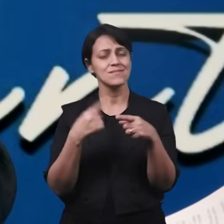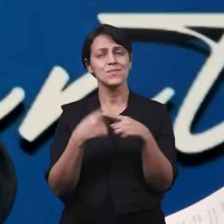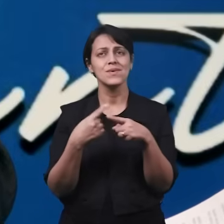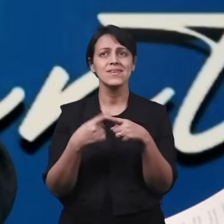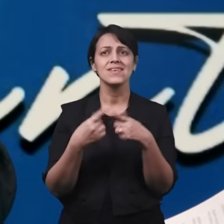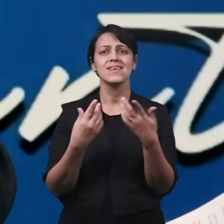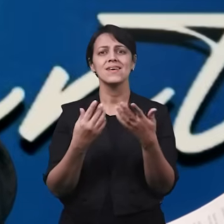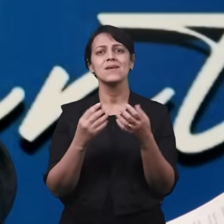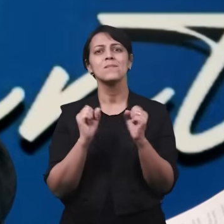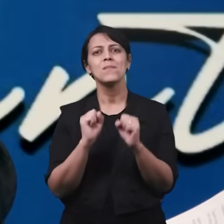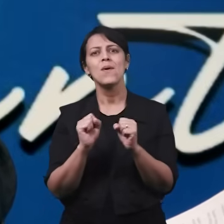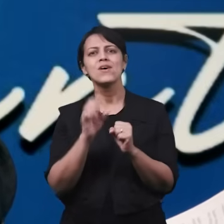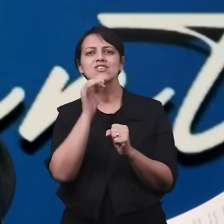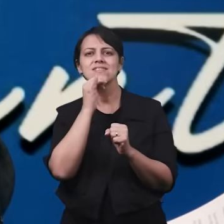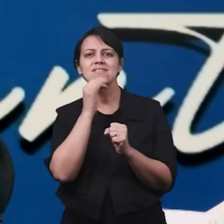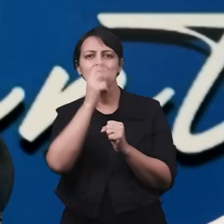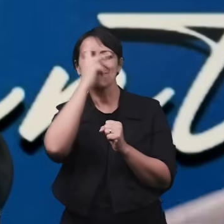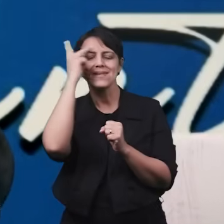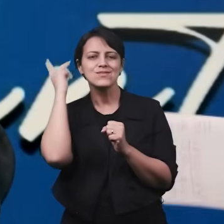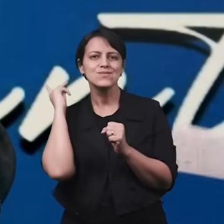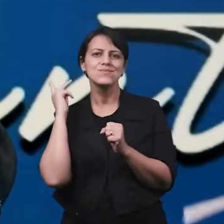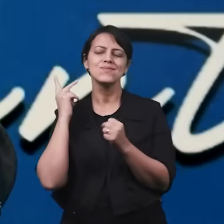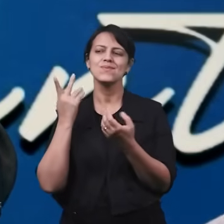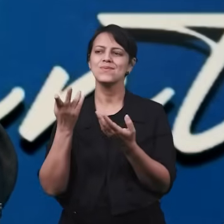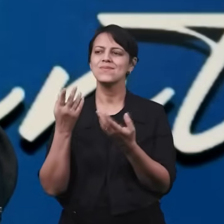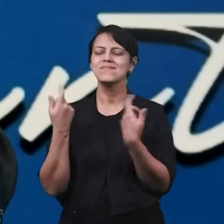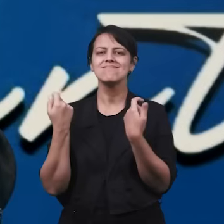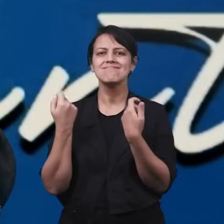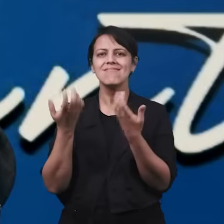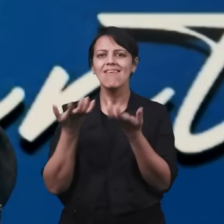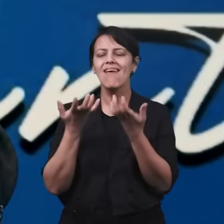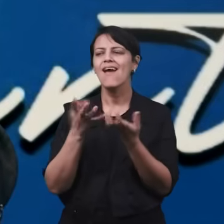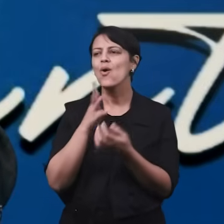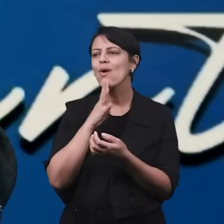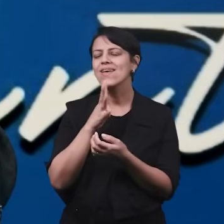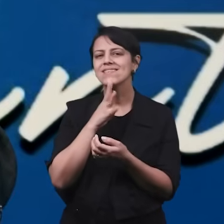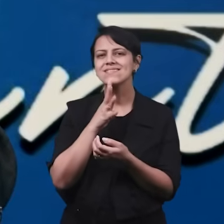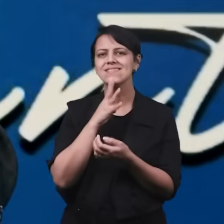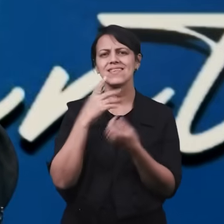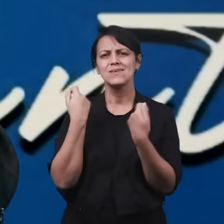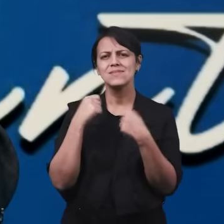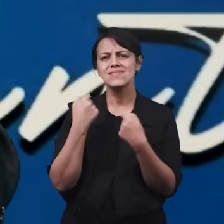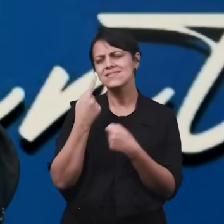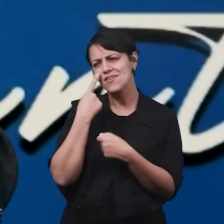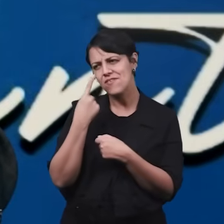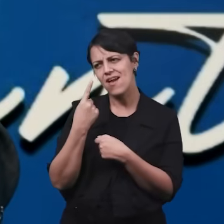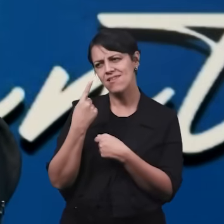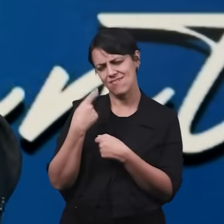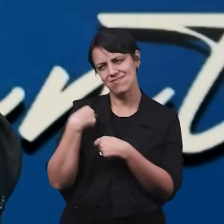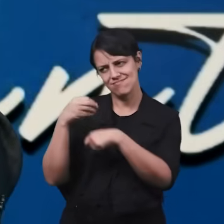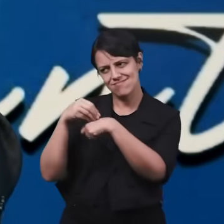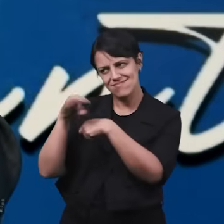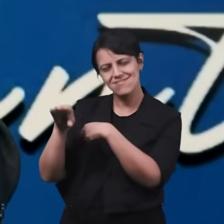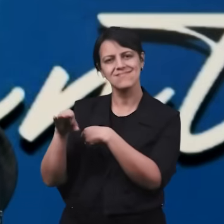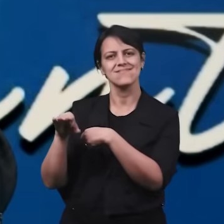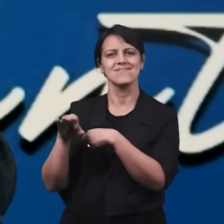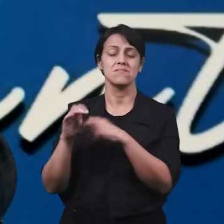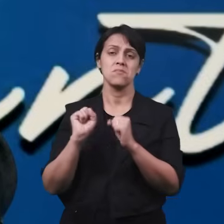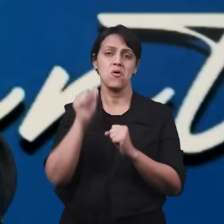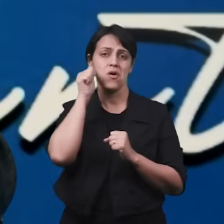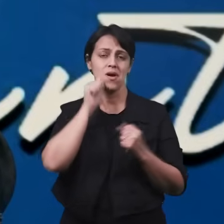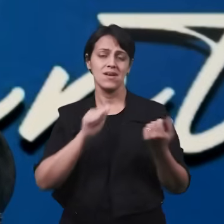pode estar diante de uma pessoa que tem interesse em tomar conhecimento desse assunto, quem sabe uma senhora de